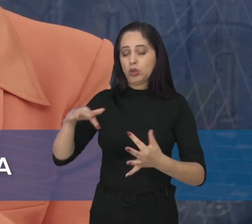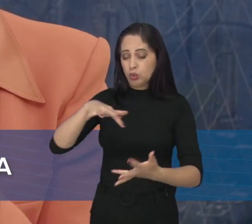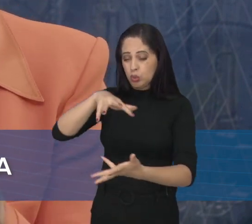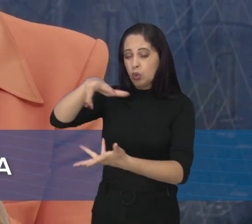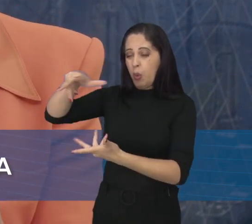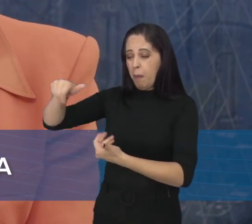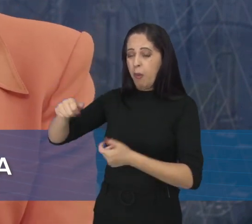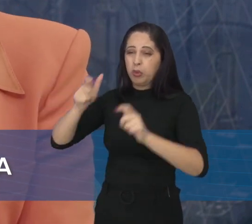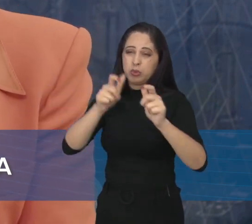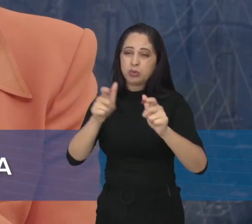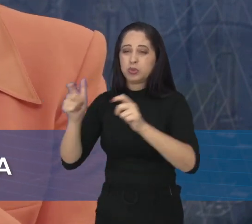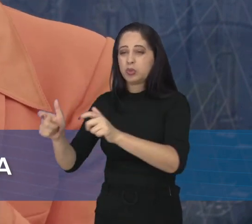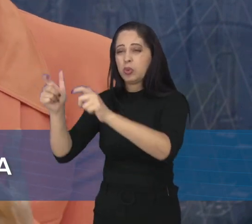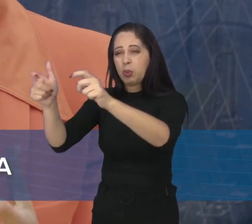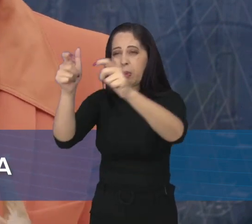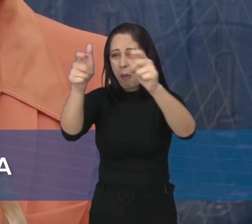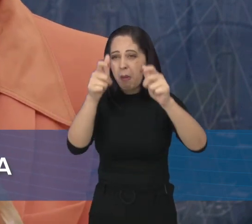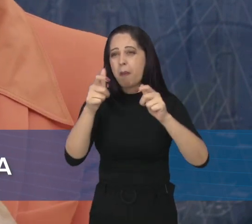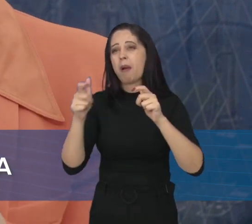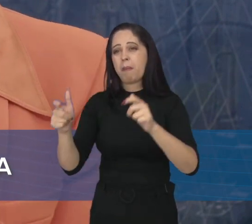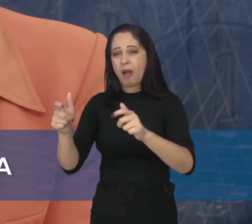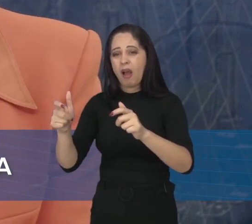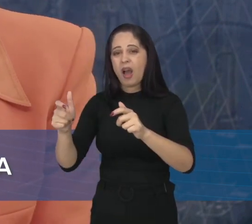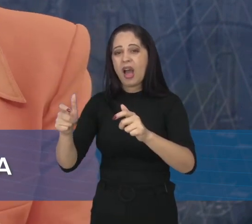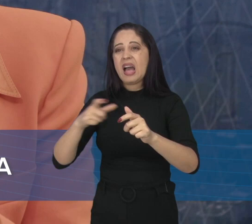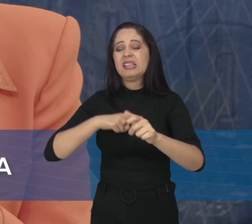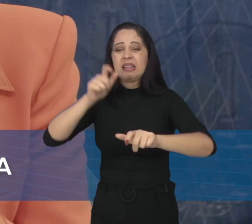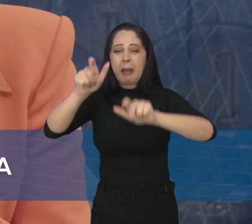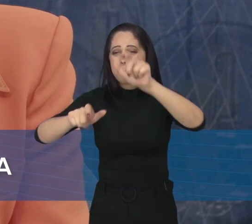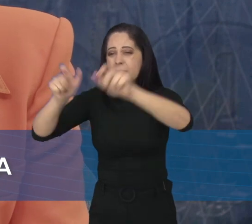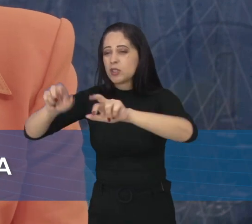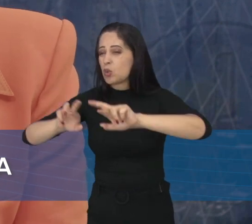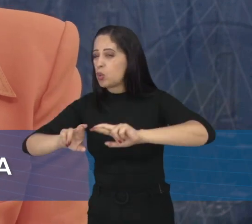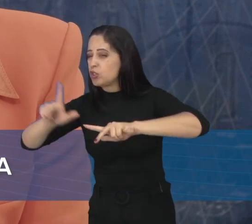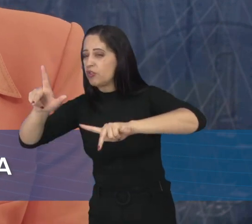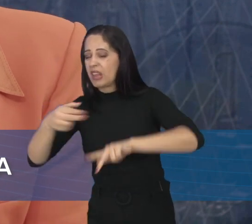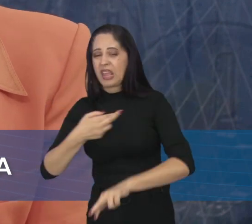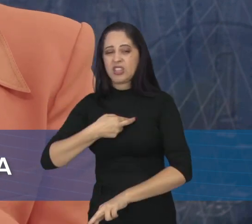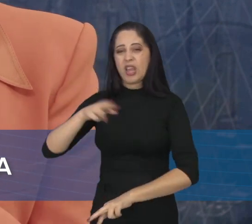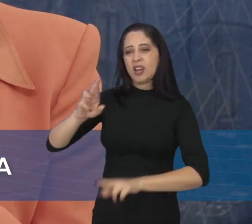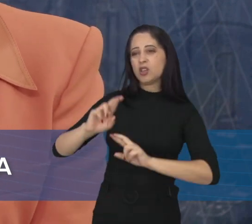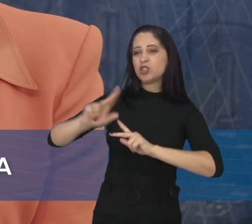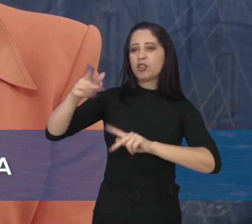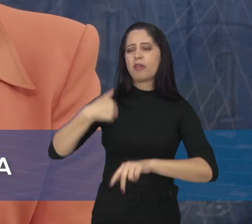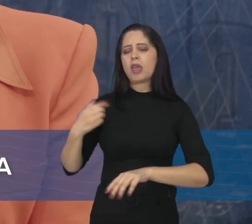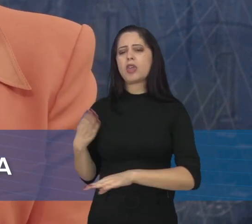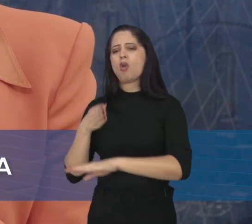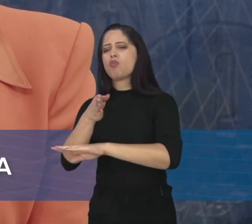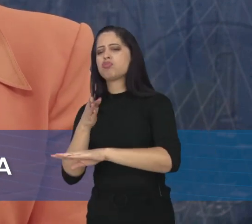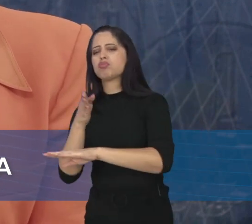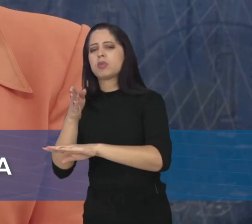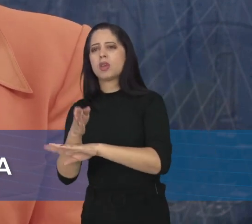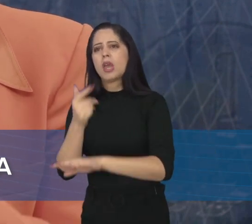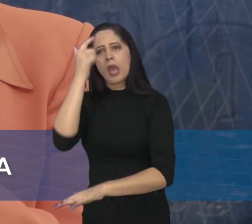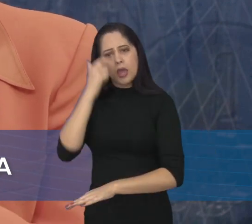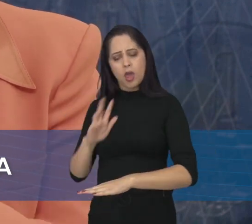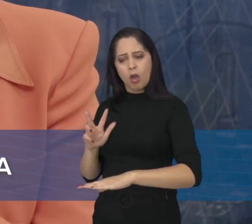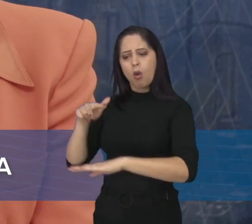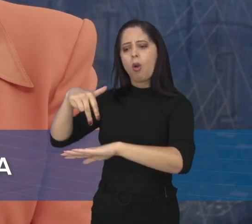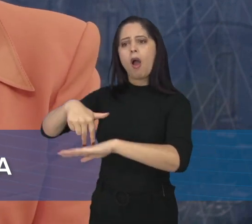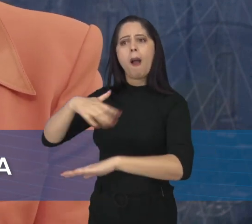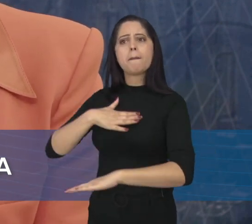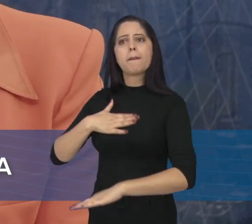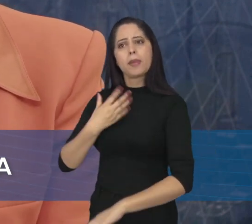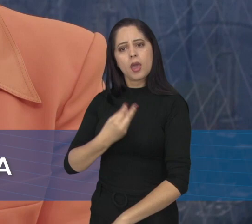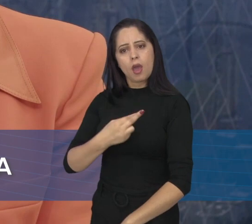mundo, convivendo com tantas pessoas de outras religiões, estando em tantos lugares onde eu preciso me posicionar com a minha religião, sabendo